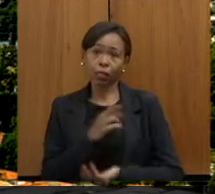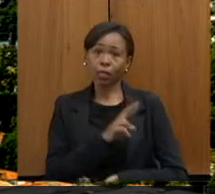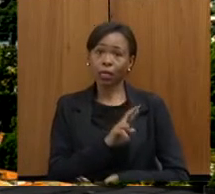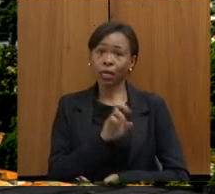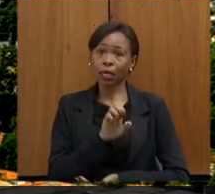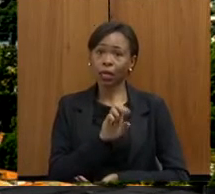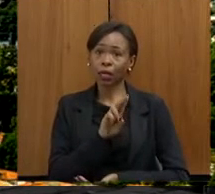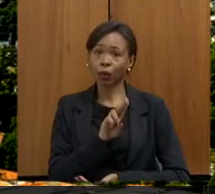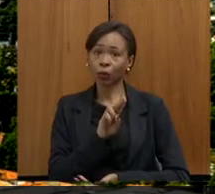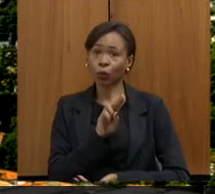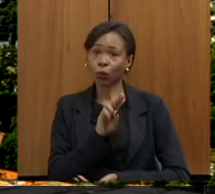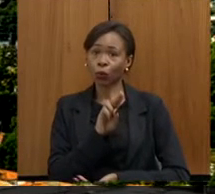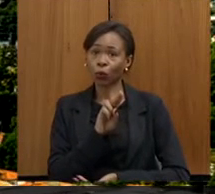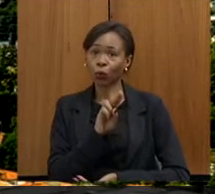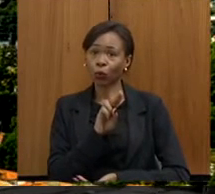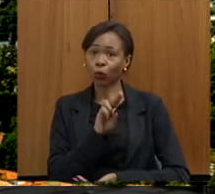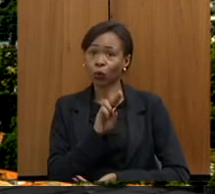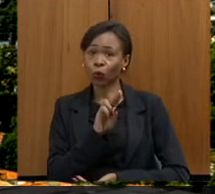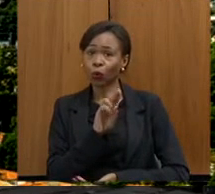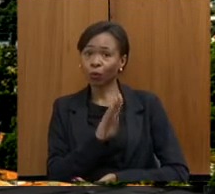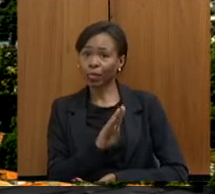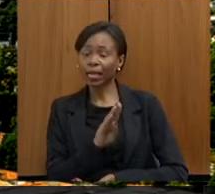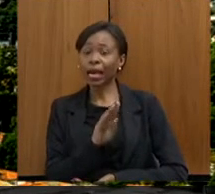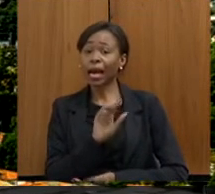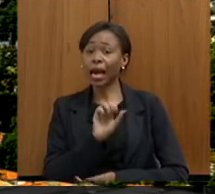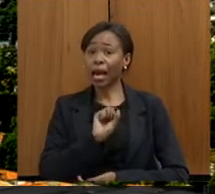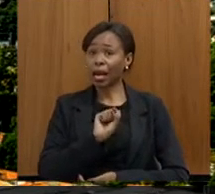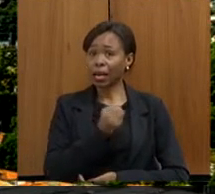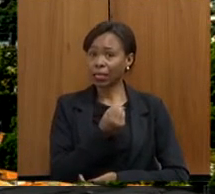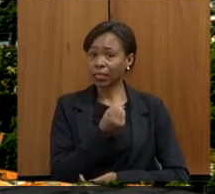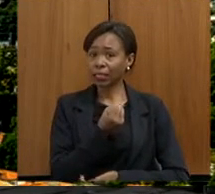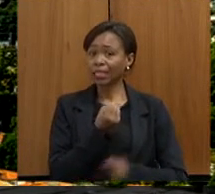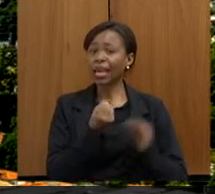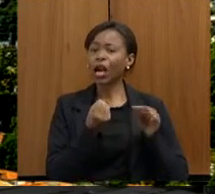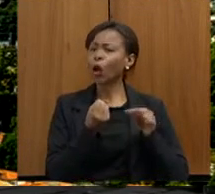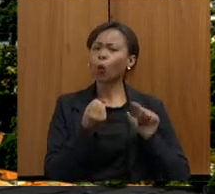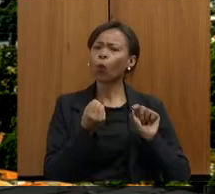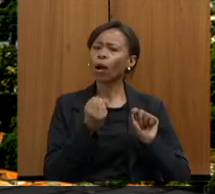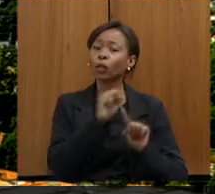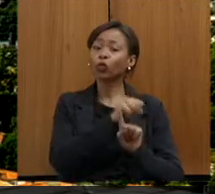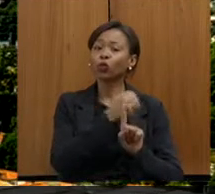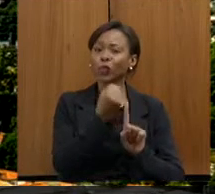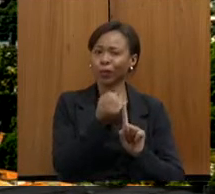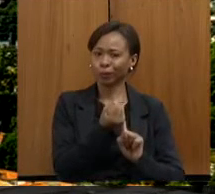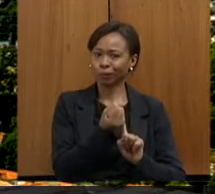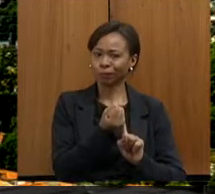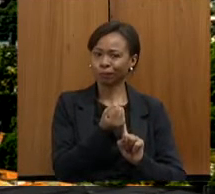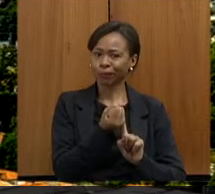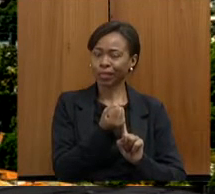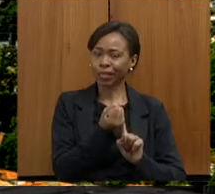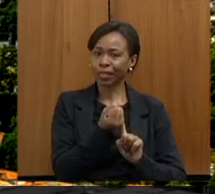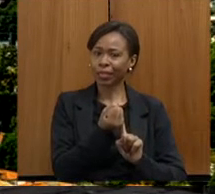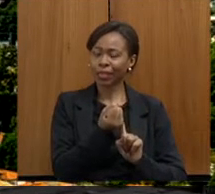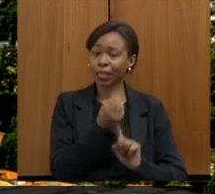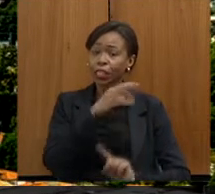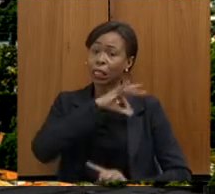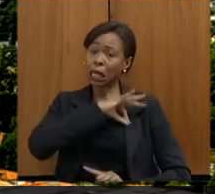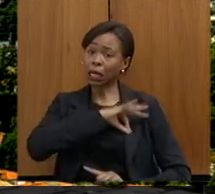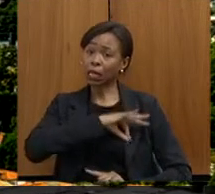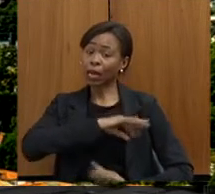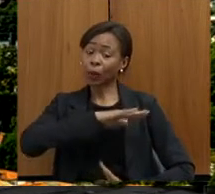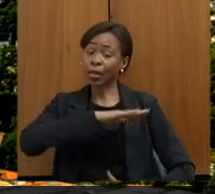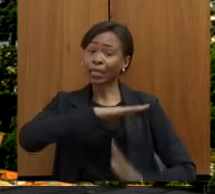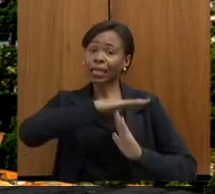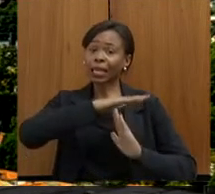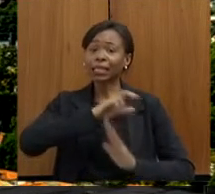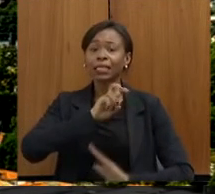de fim social, que a lei federal diz que para famílias que têm renda familiar ali de até cinco salários